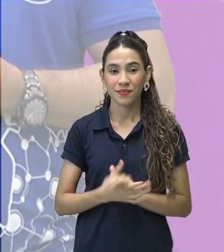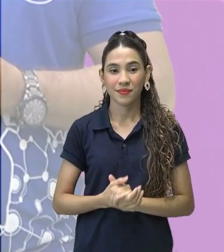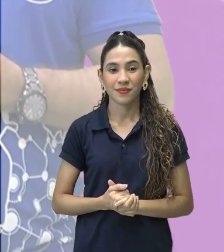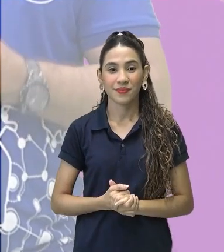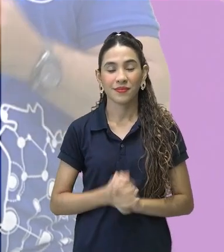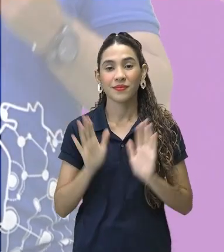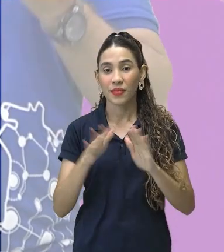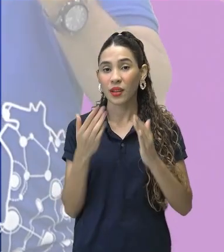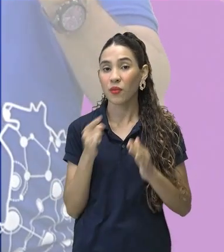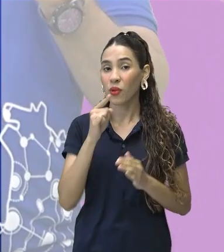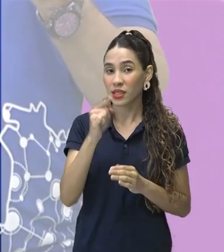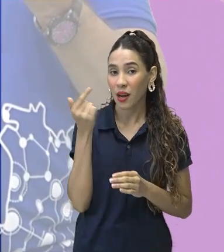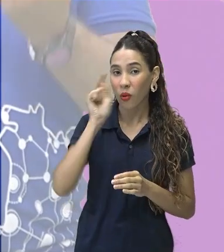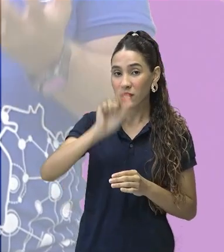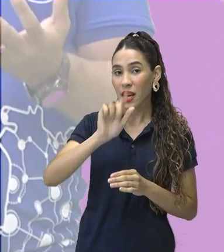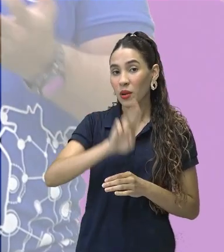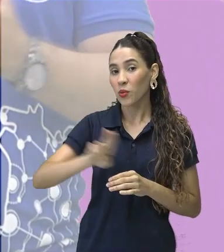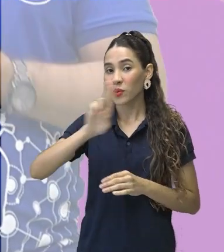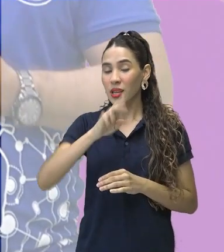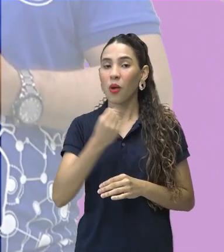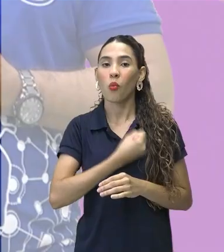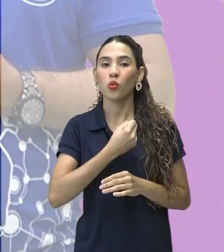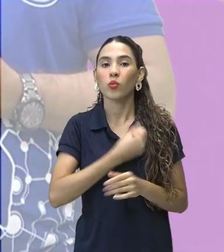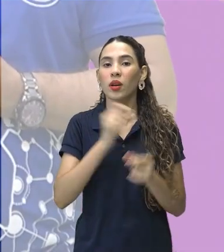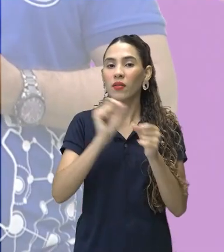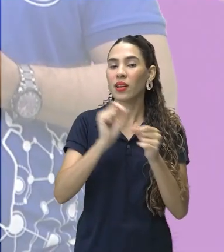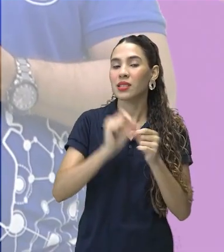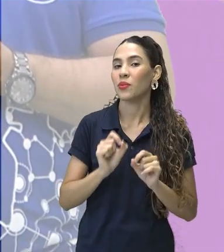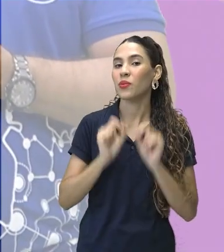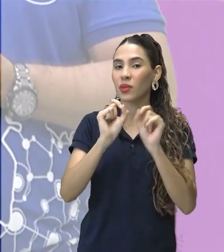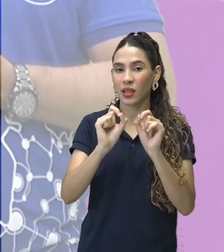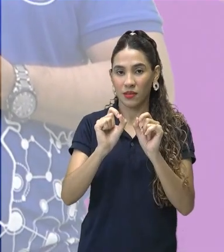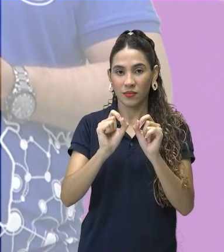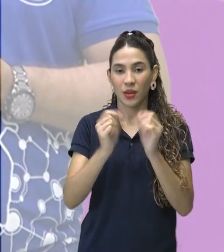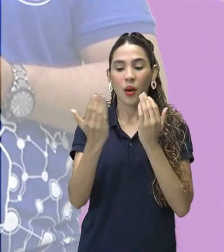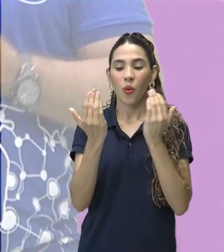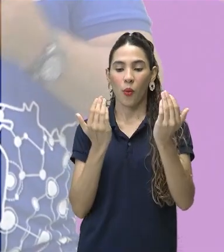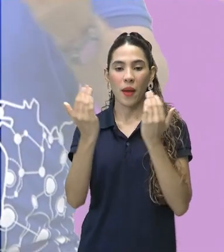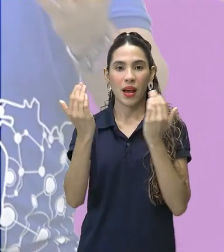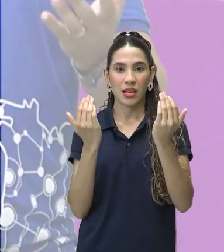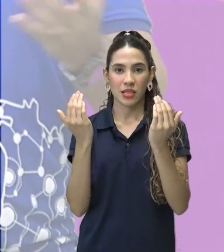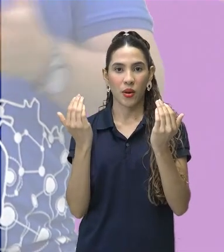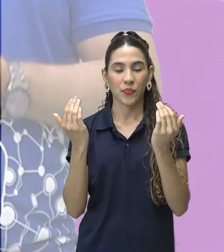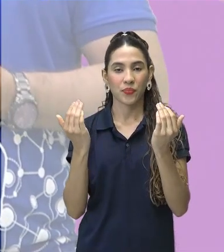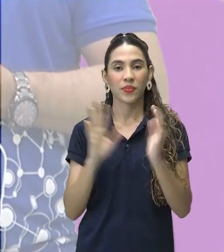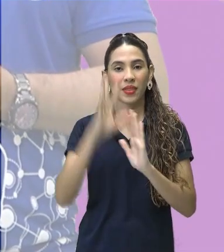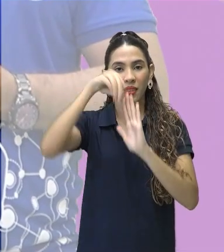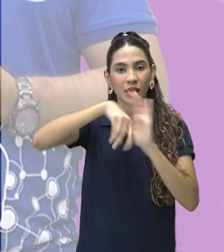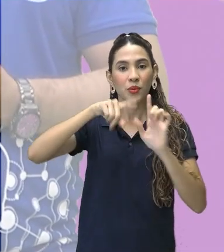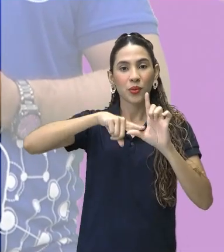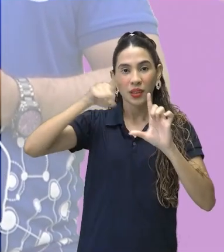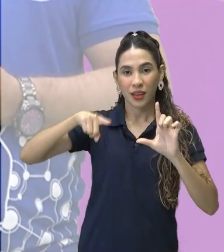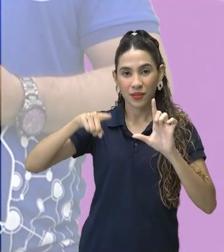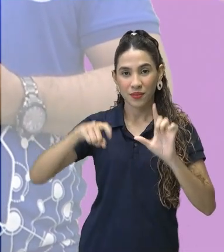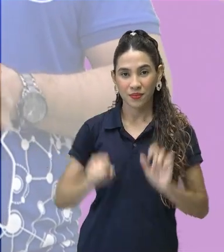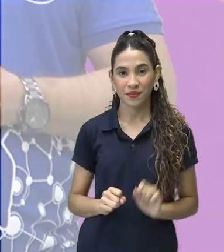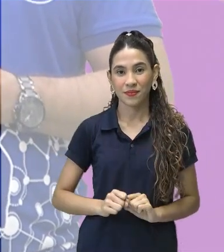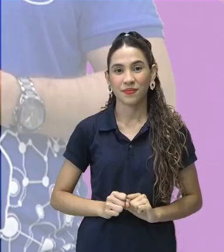bom? Então, você consegue utilizar os números para fazer exatamente as comparações ali dentro dos nossos